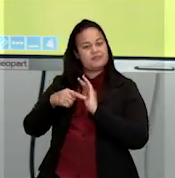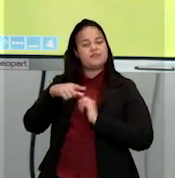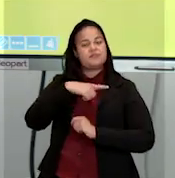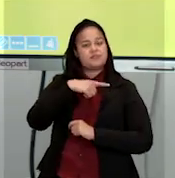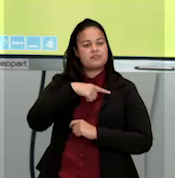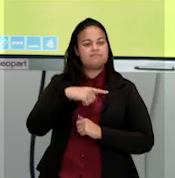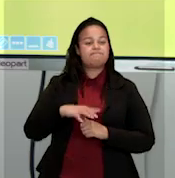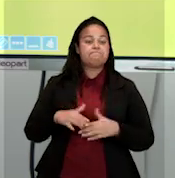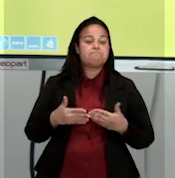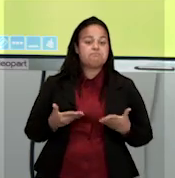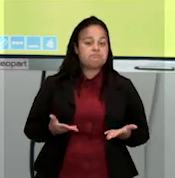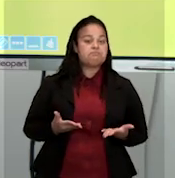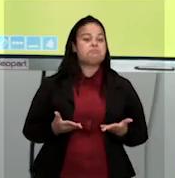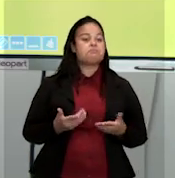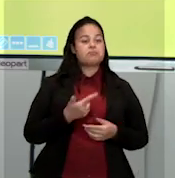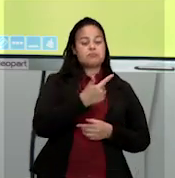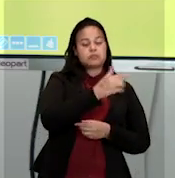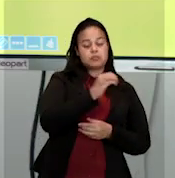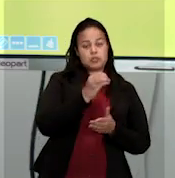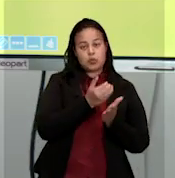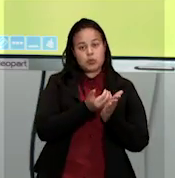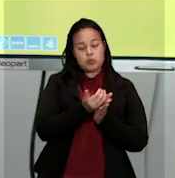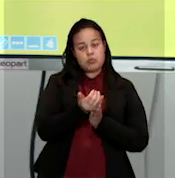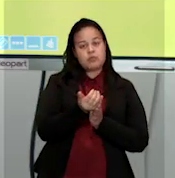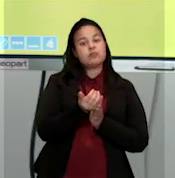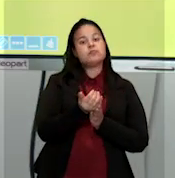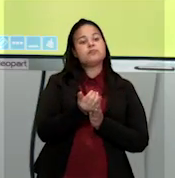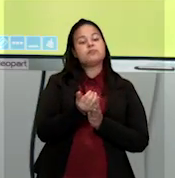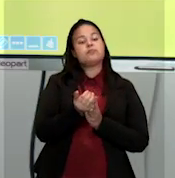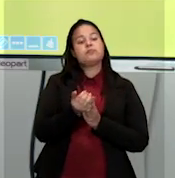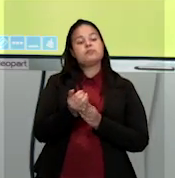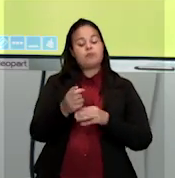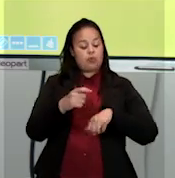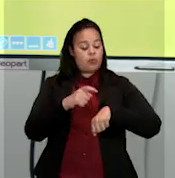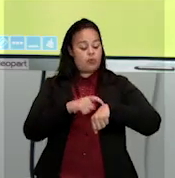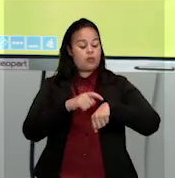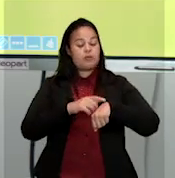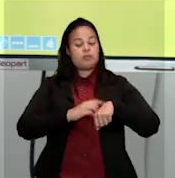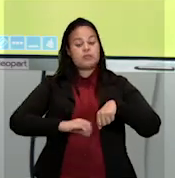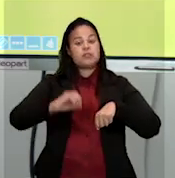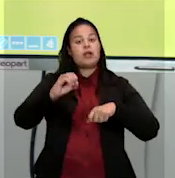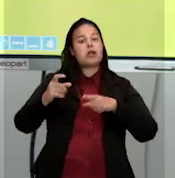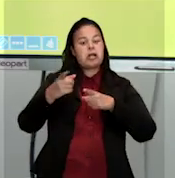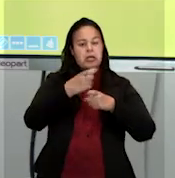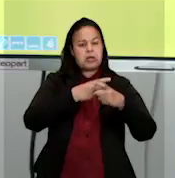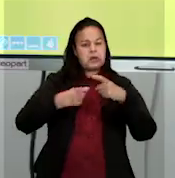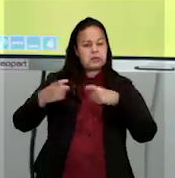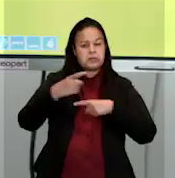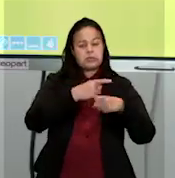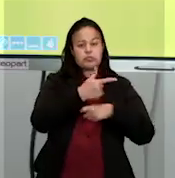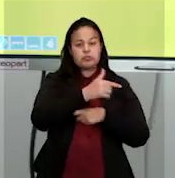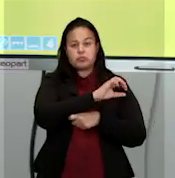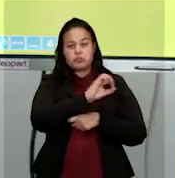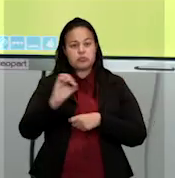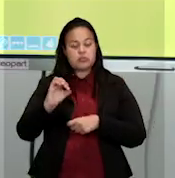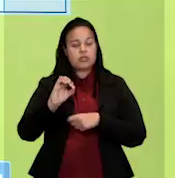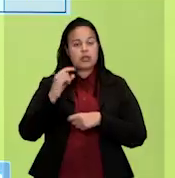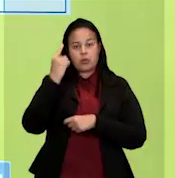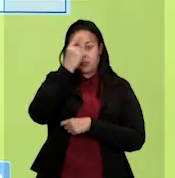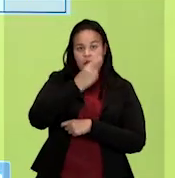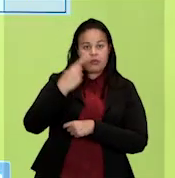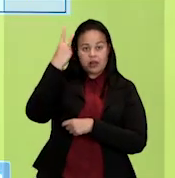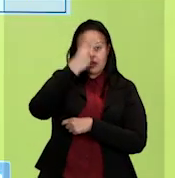Então, esse 200 é o valor inicial, porque no tempo zero, ele tem 200 bactérias. E a cada hora que